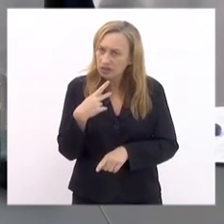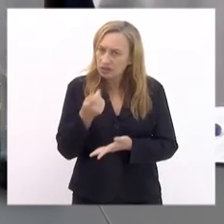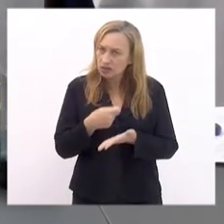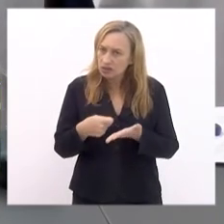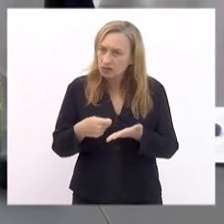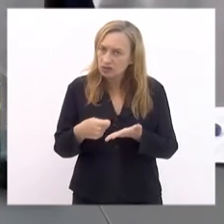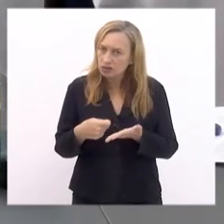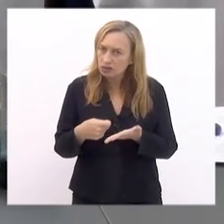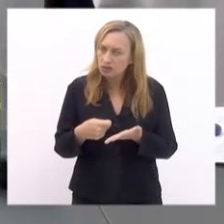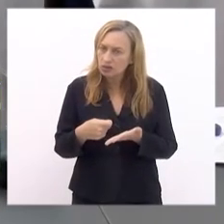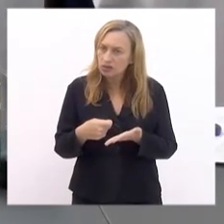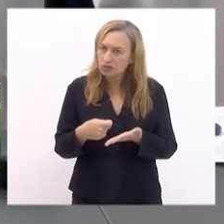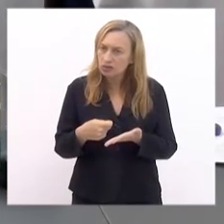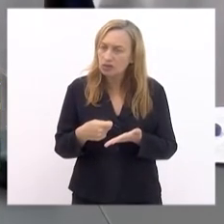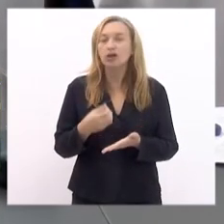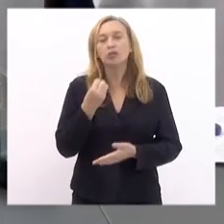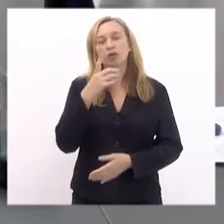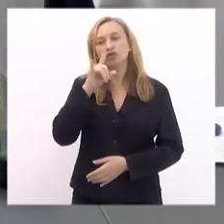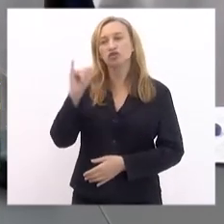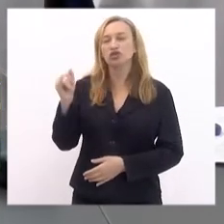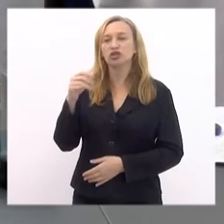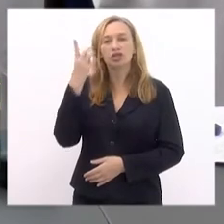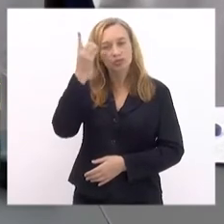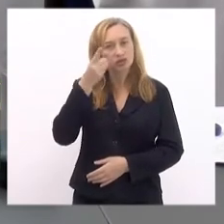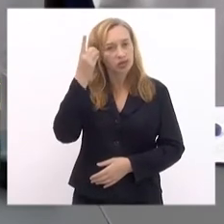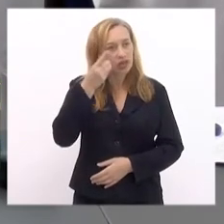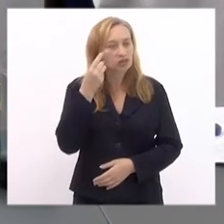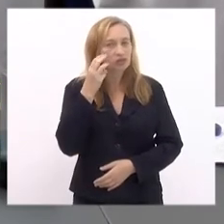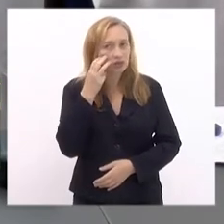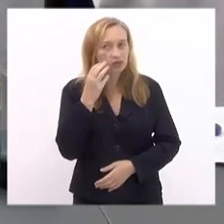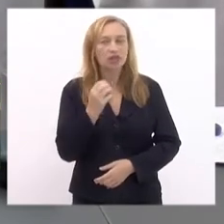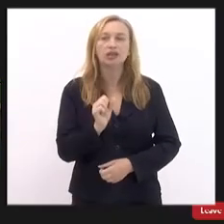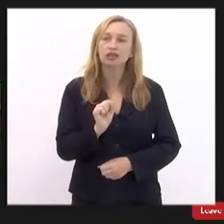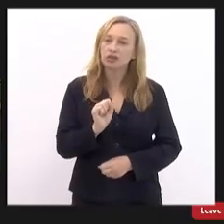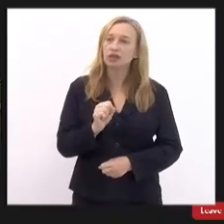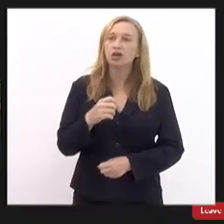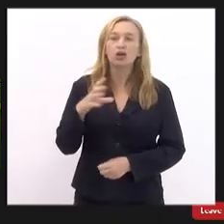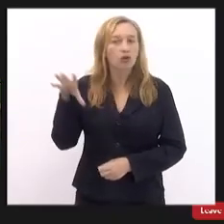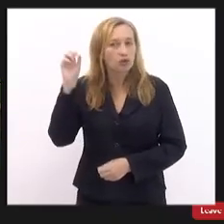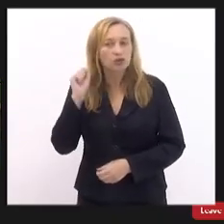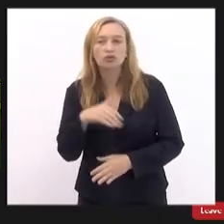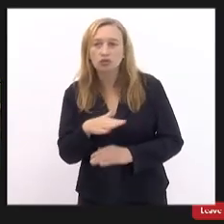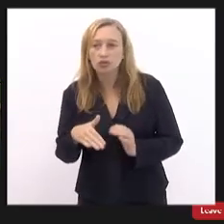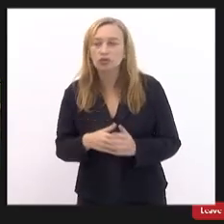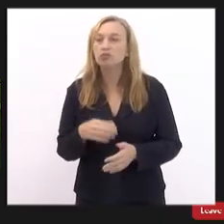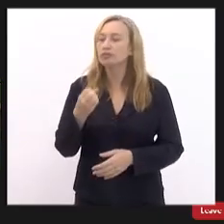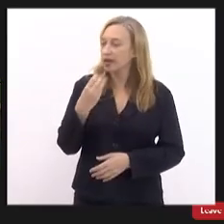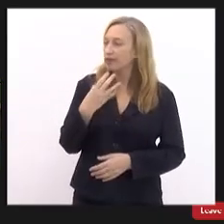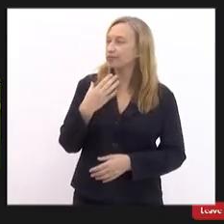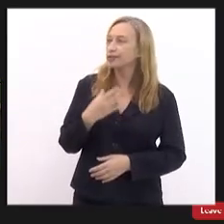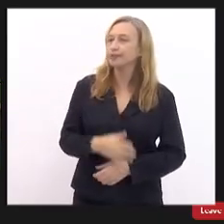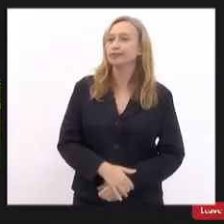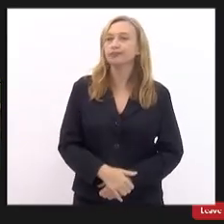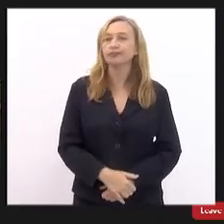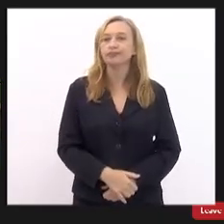aqui. Bom dia, deputado Valdec. Todos estão me ouvindo? Ouvindo muito bem.